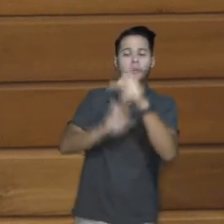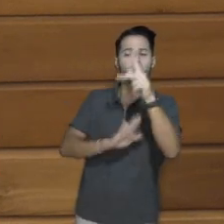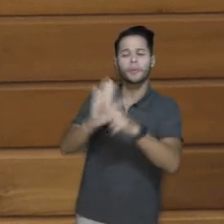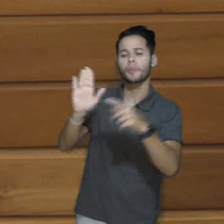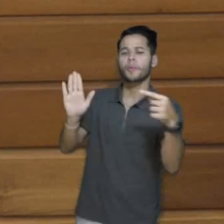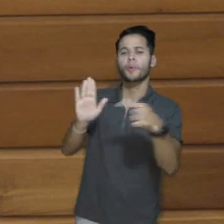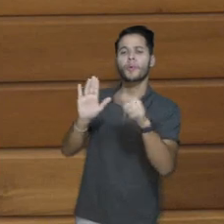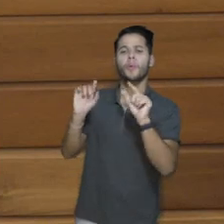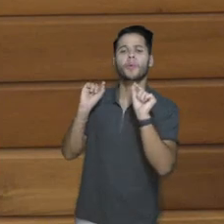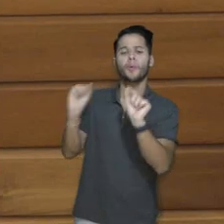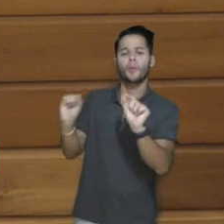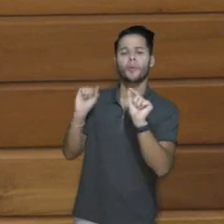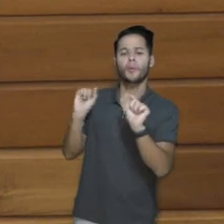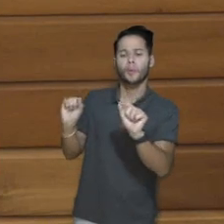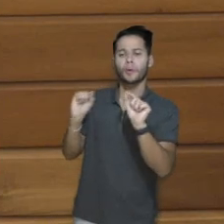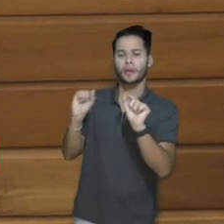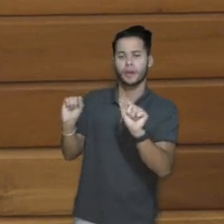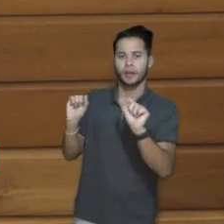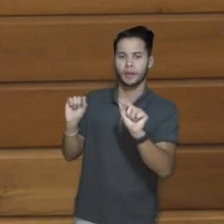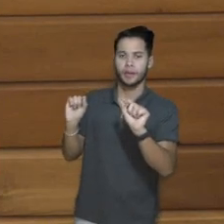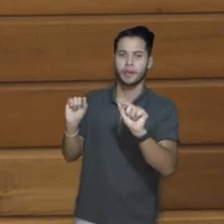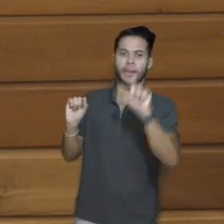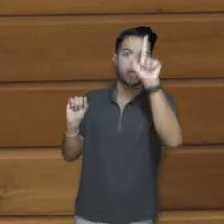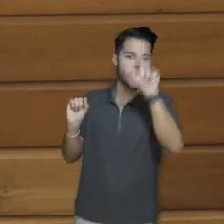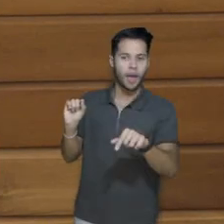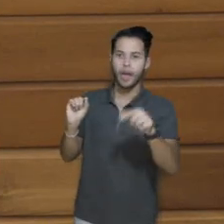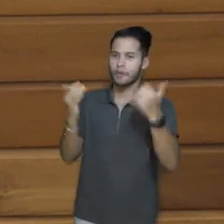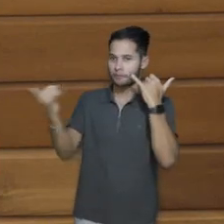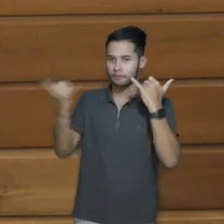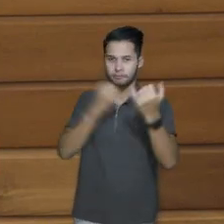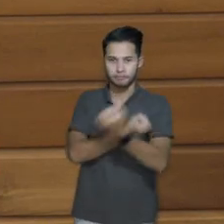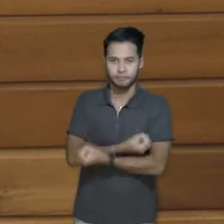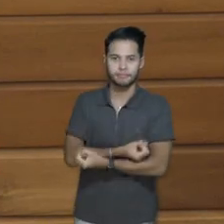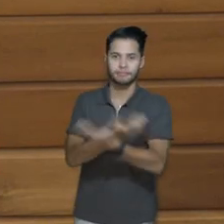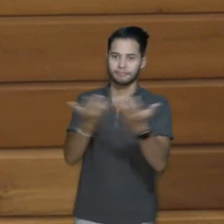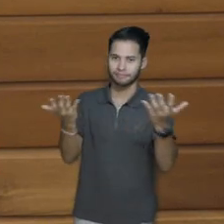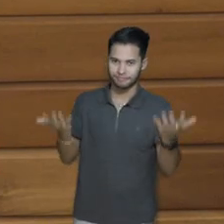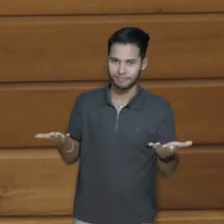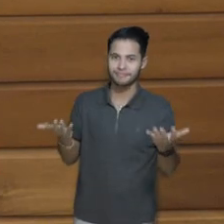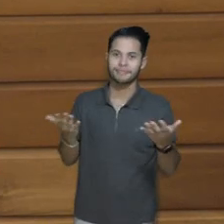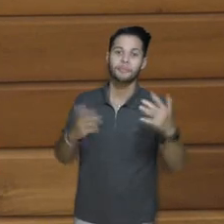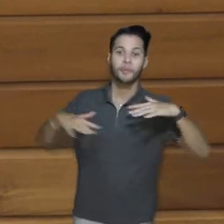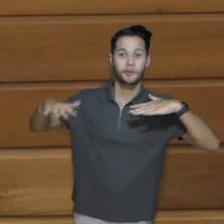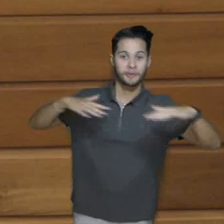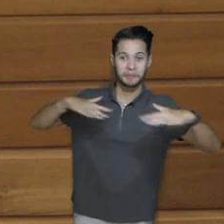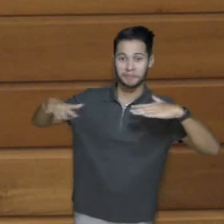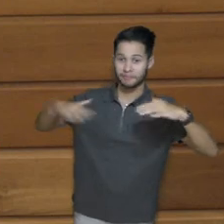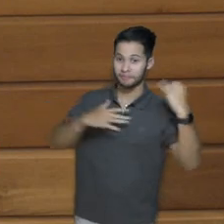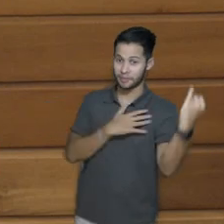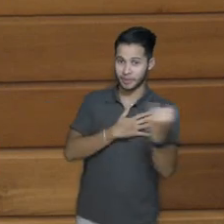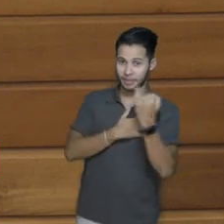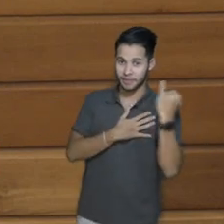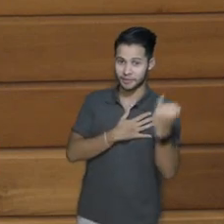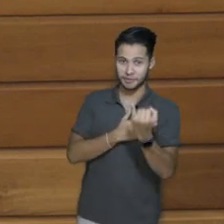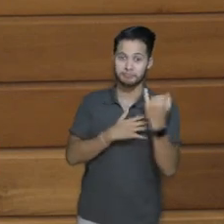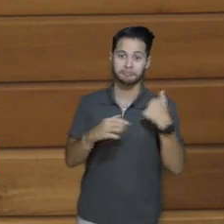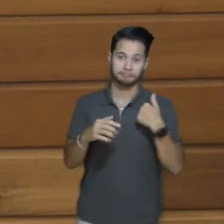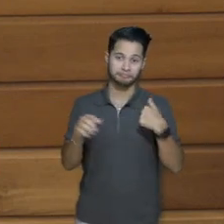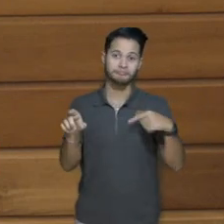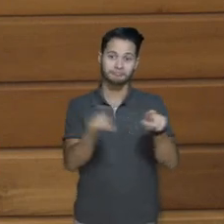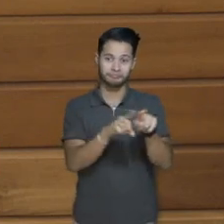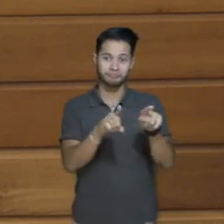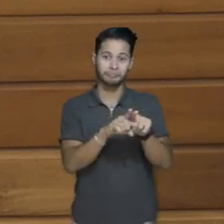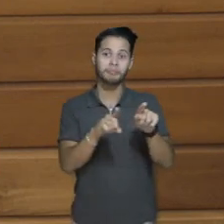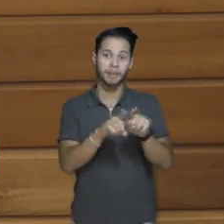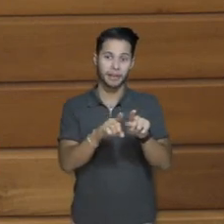isso paraas escolas acho que levar isso paraas universidades também né que eu acho que é um um movimento bem importante então estou aqui também para levar para